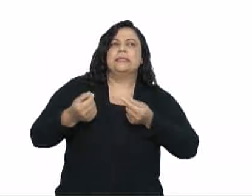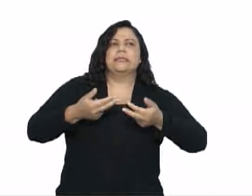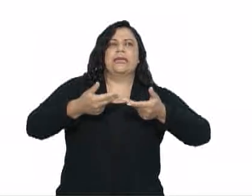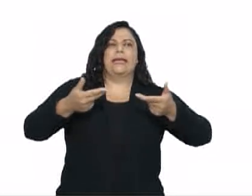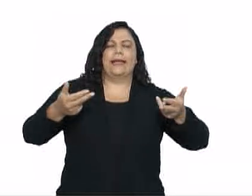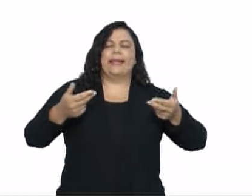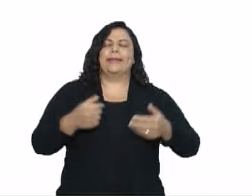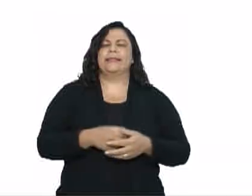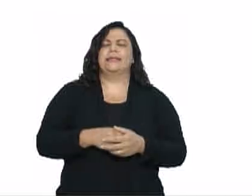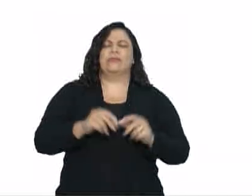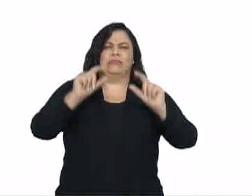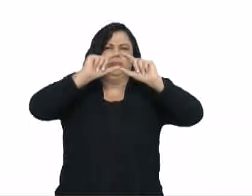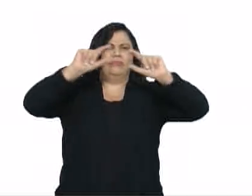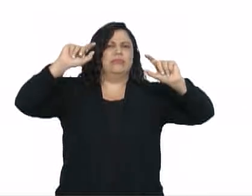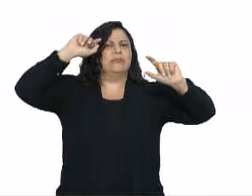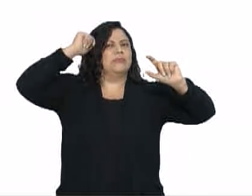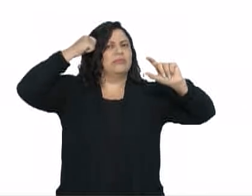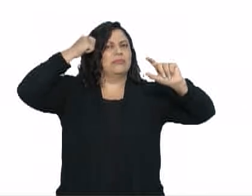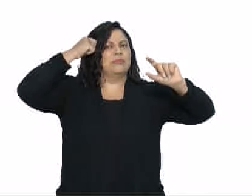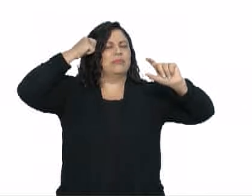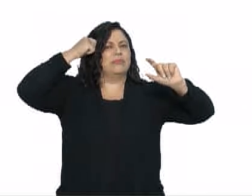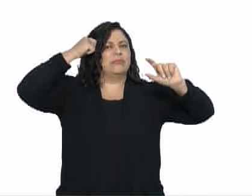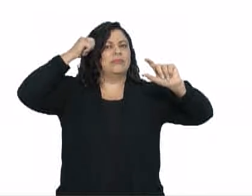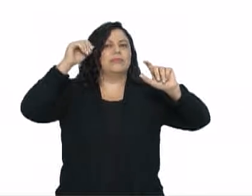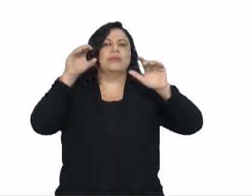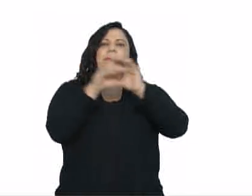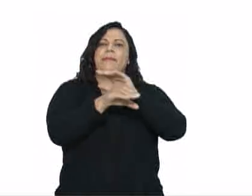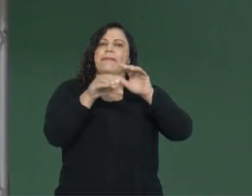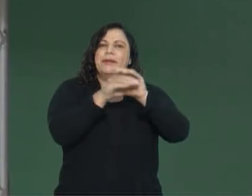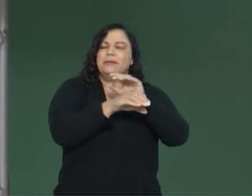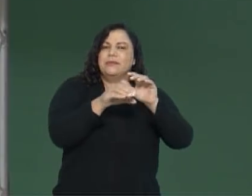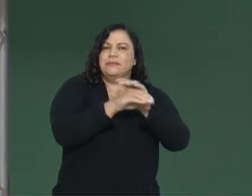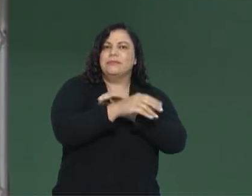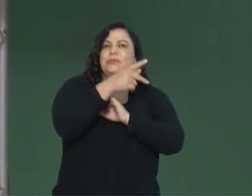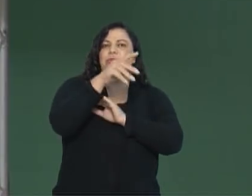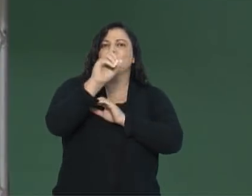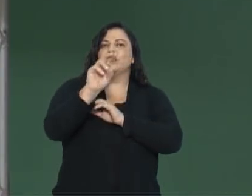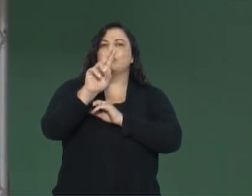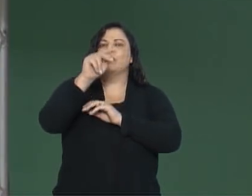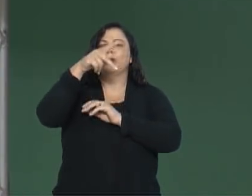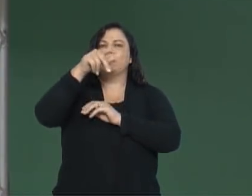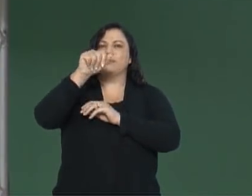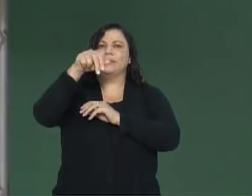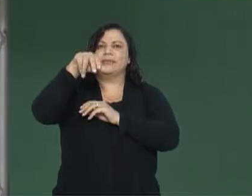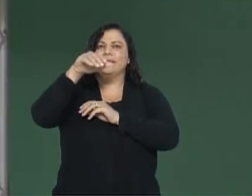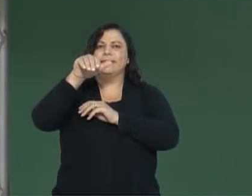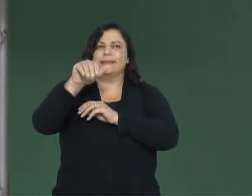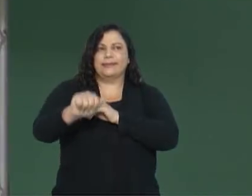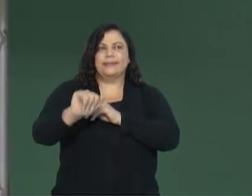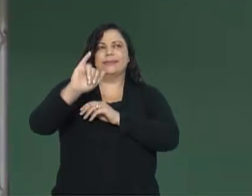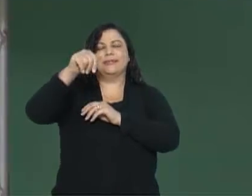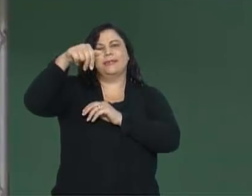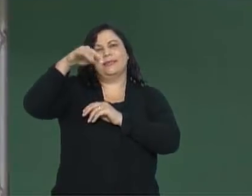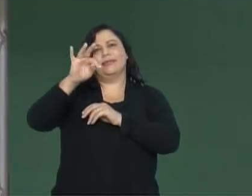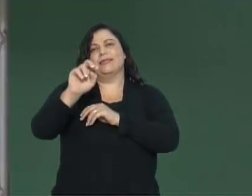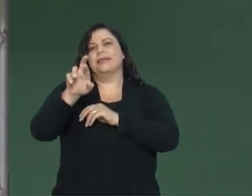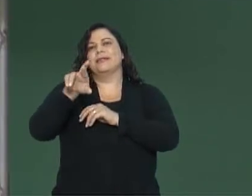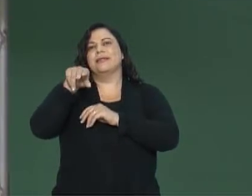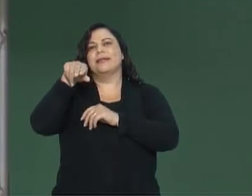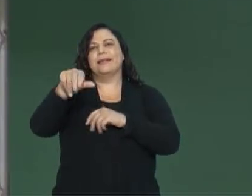por quê? Um país que sabe poupar, os países asiáticos, aí não só os tigres, tá? Todos